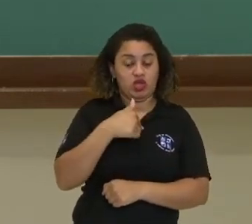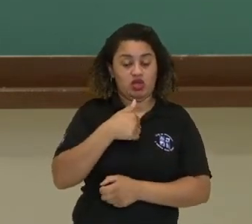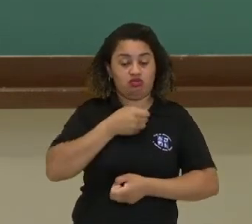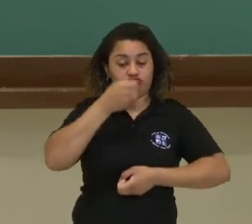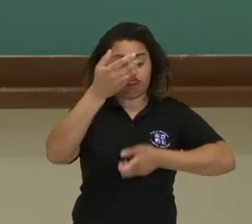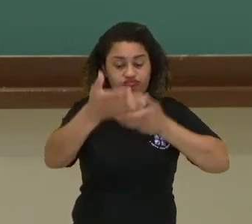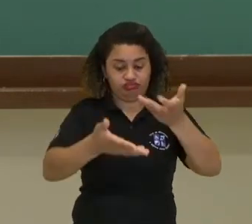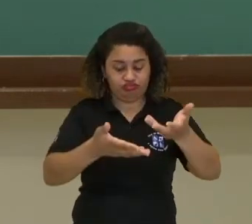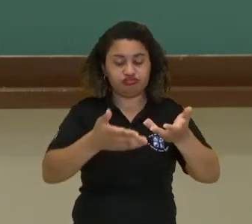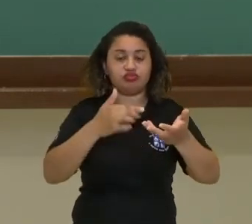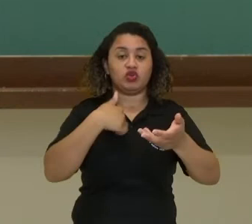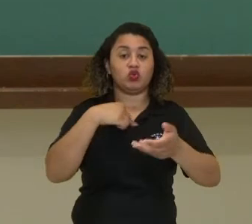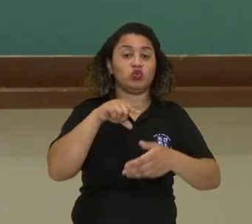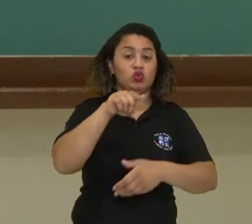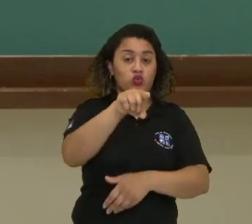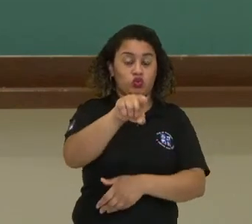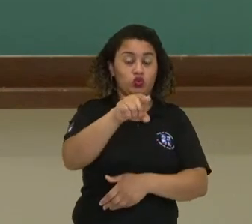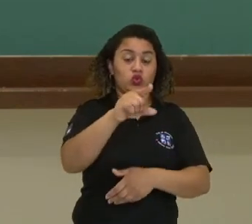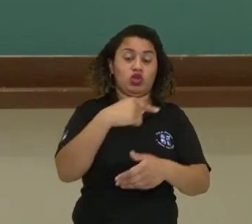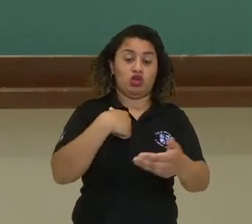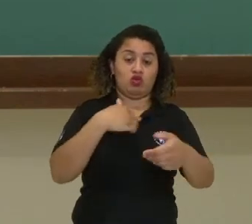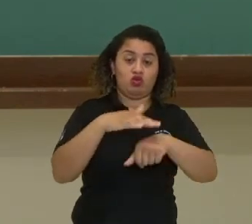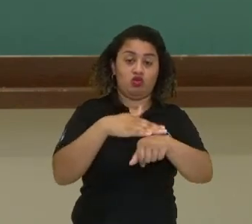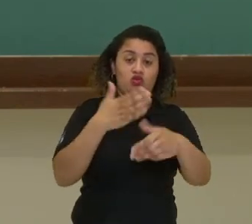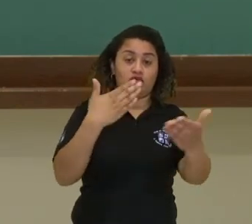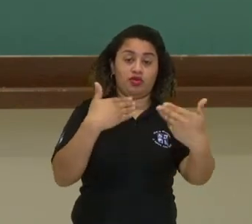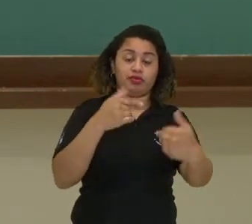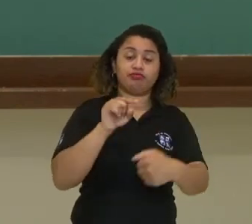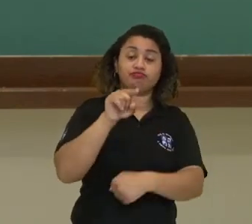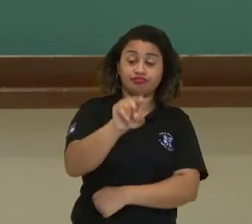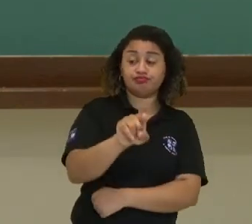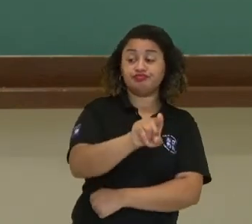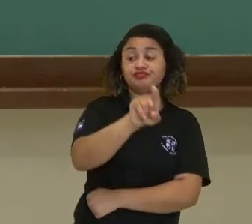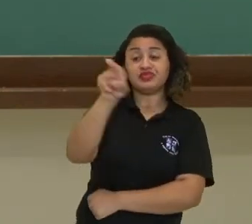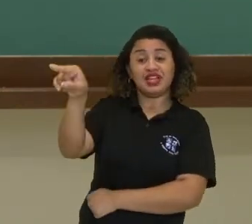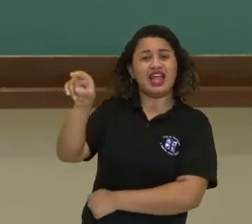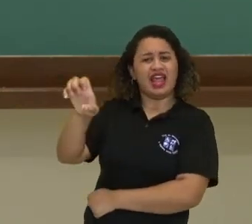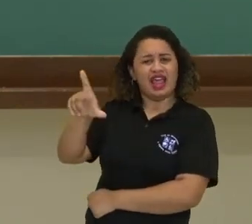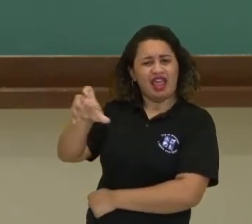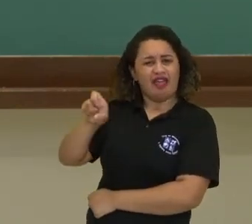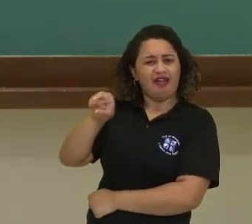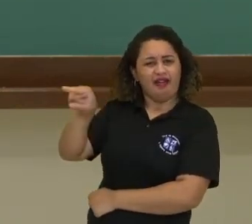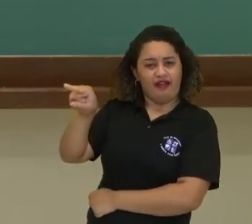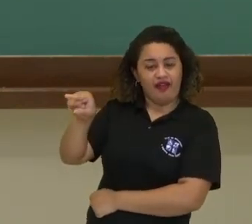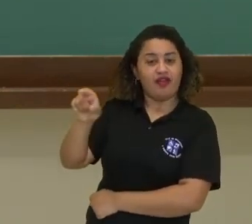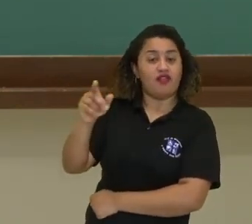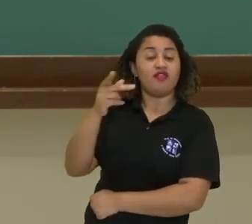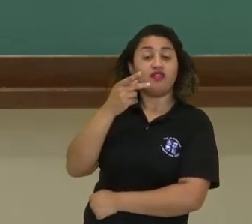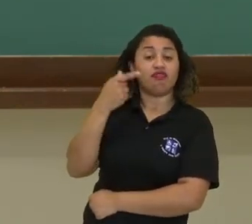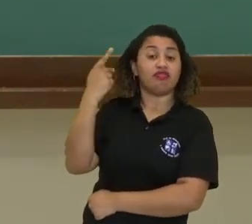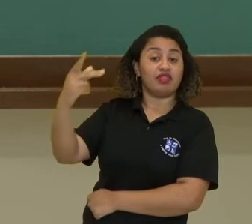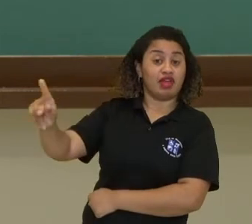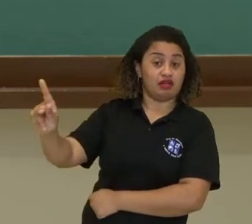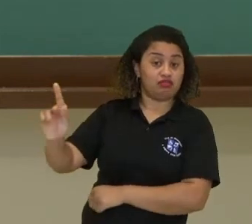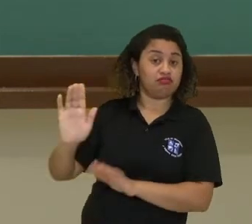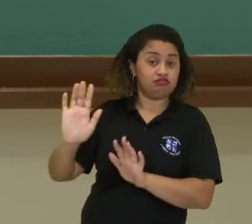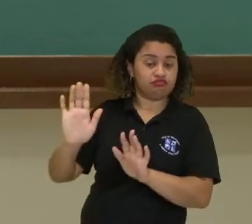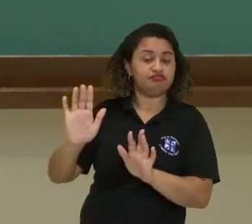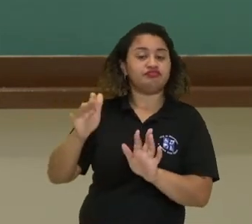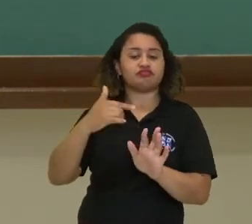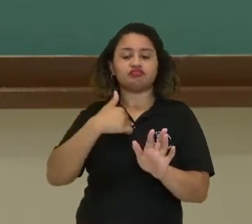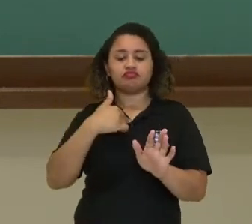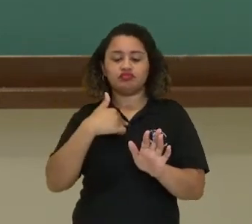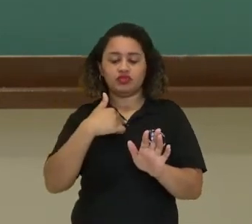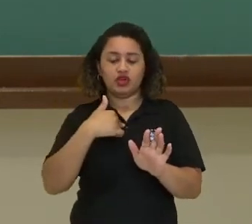fala, tu, com quem eu falo, ele, de quem eu falo. Então, eu, que é quem